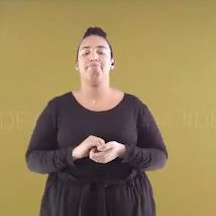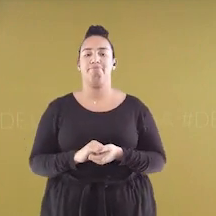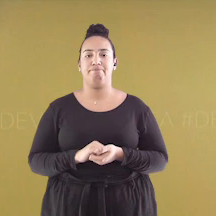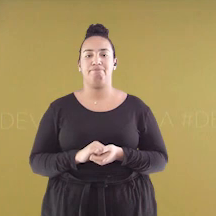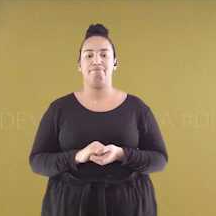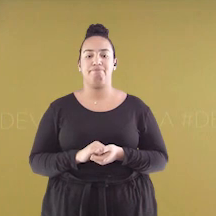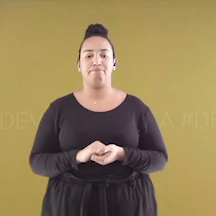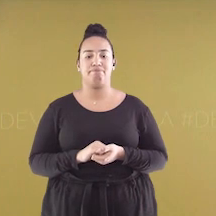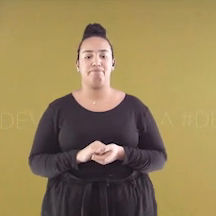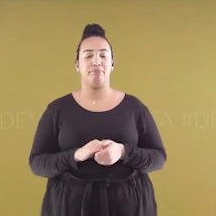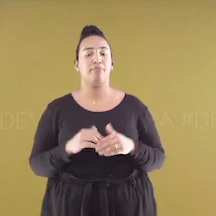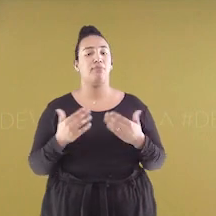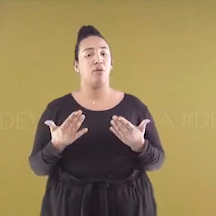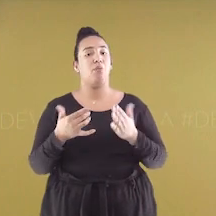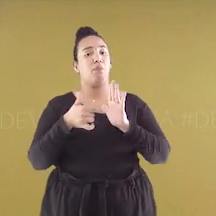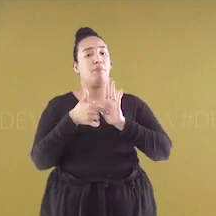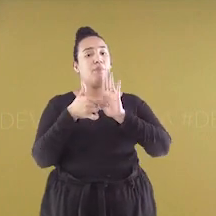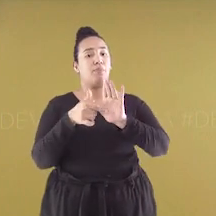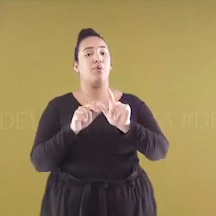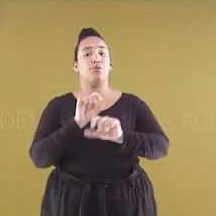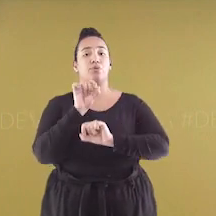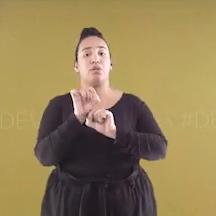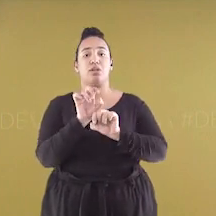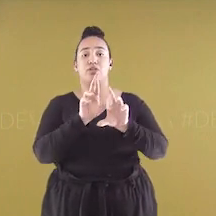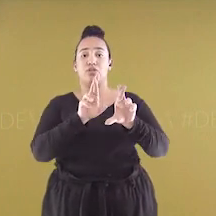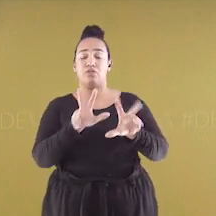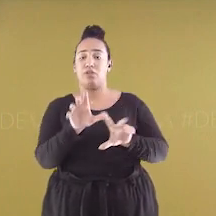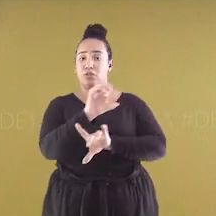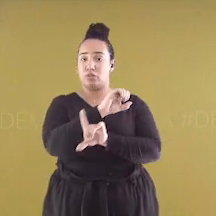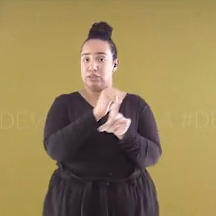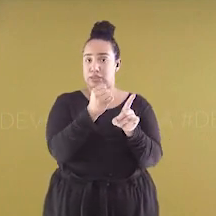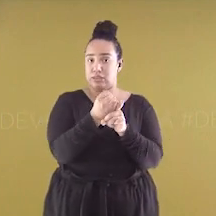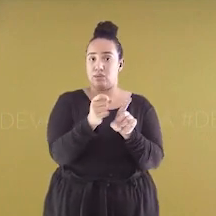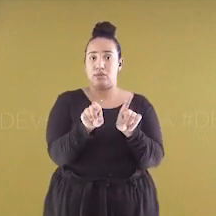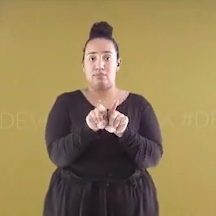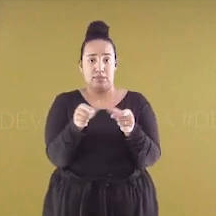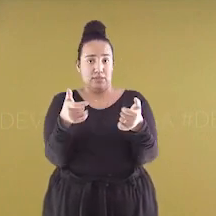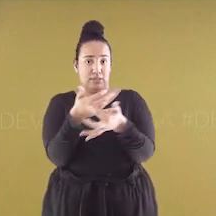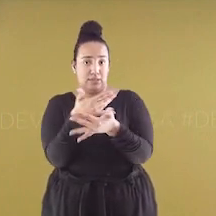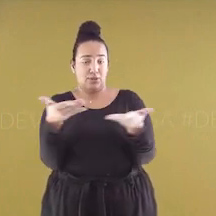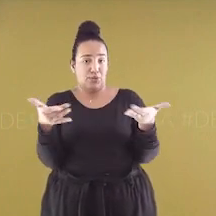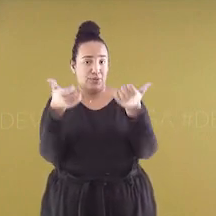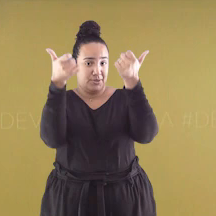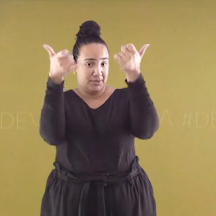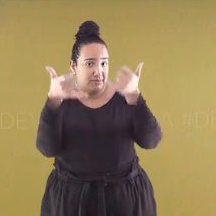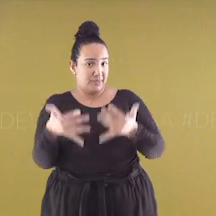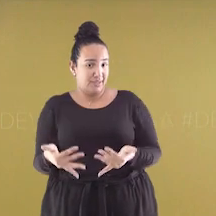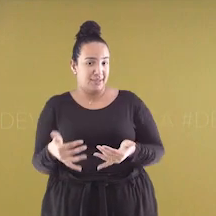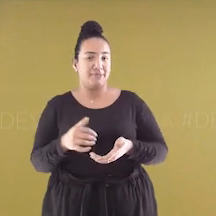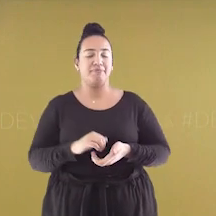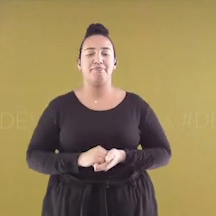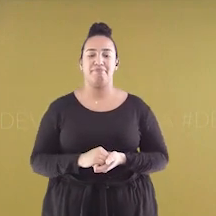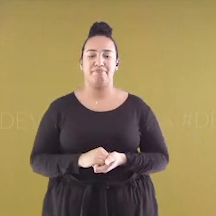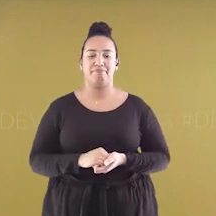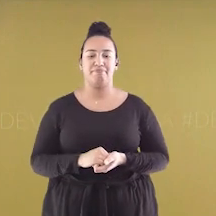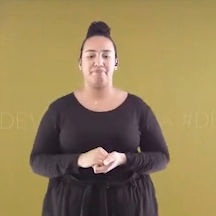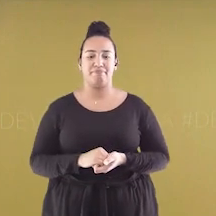uma mesma cidade, retratando os contrastes sociais e urbanos que falamos na aula de